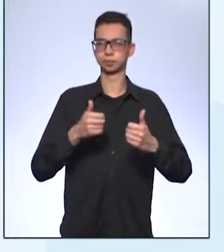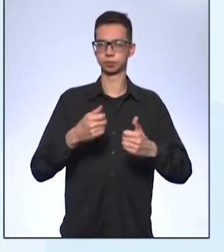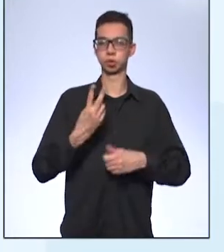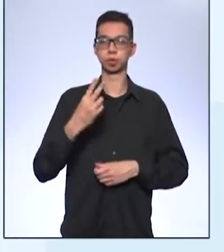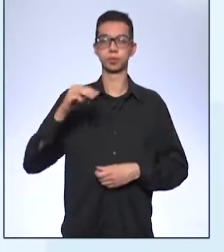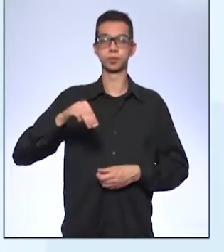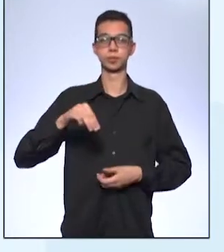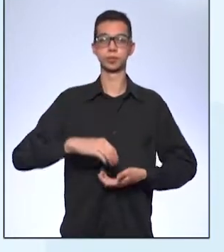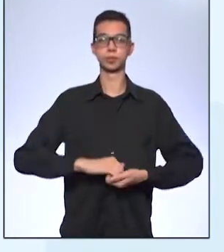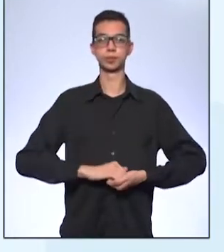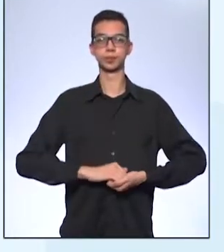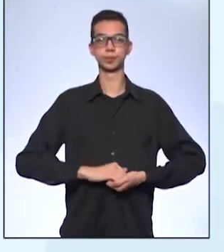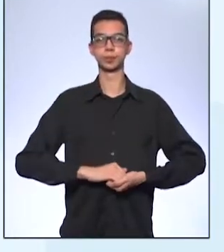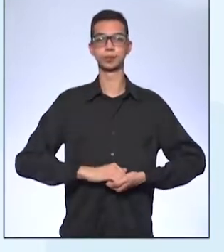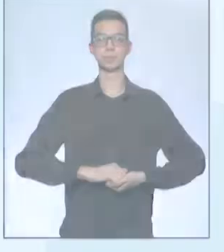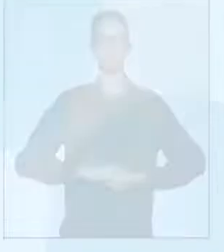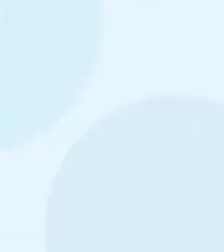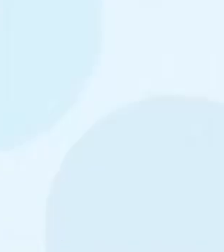2 minutinhos na tela.